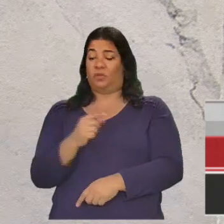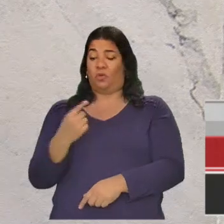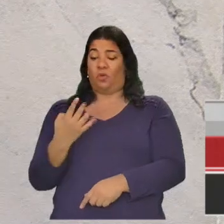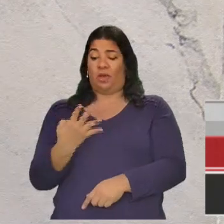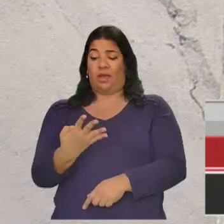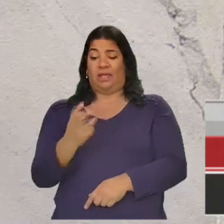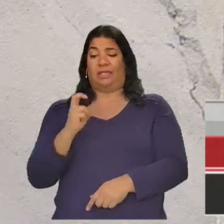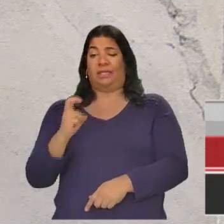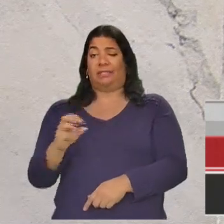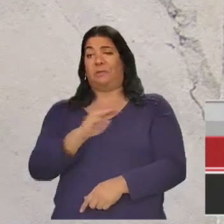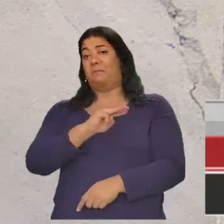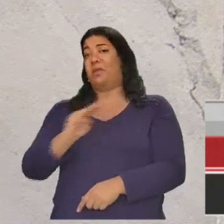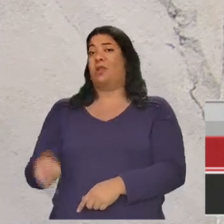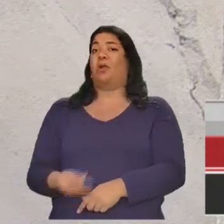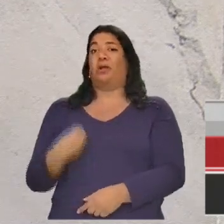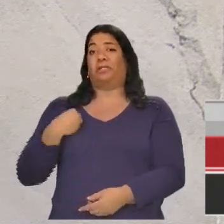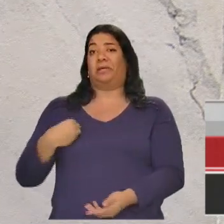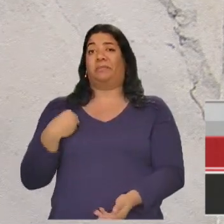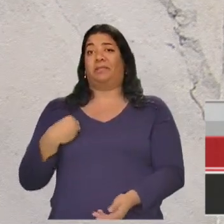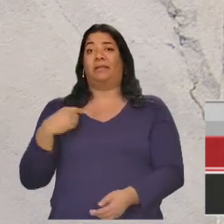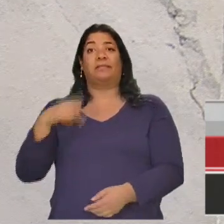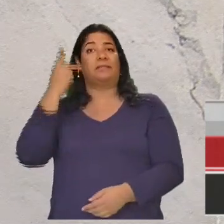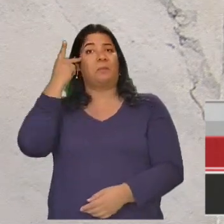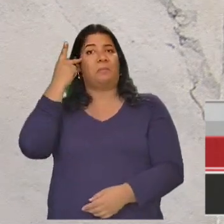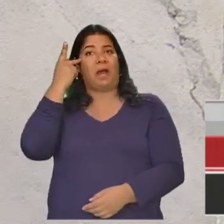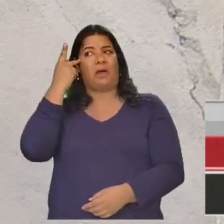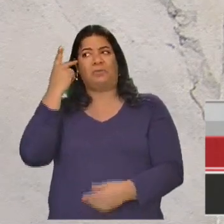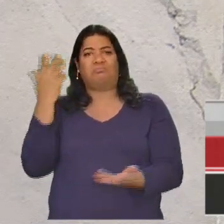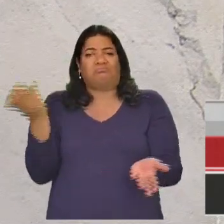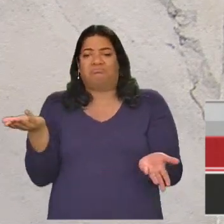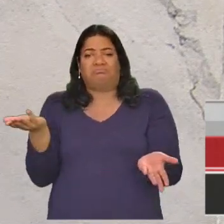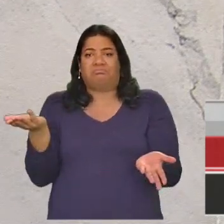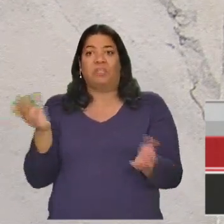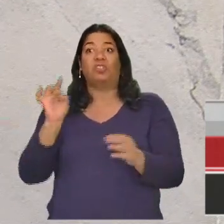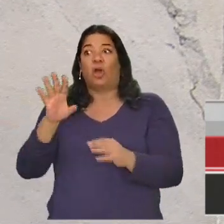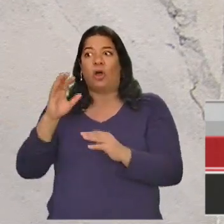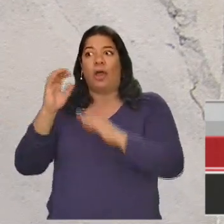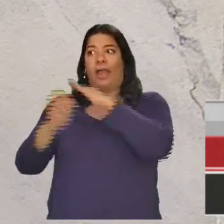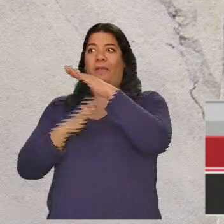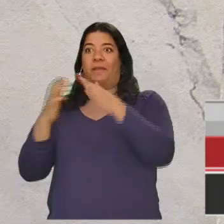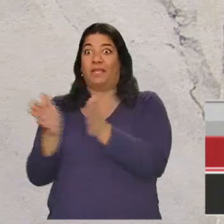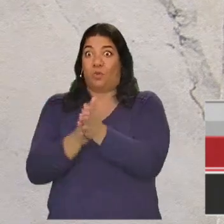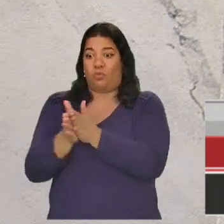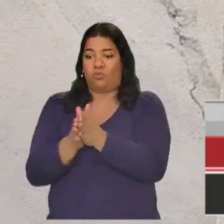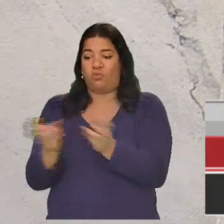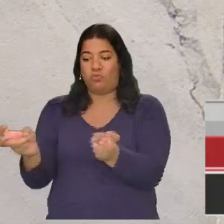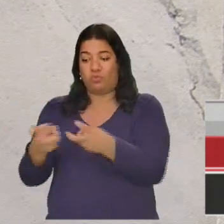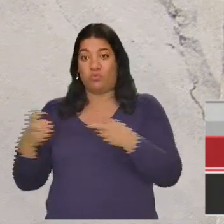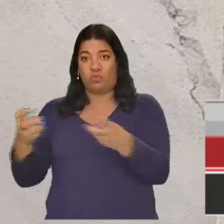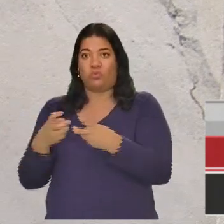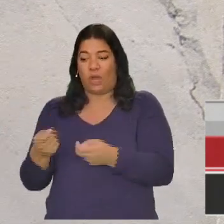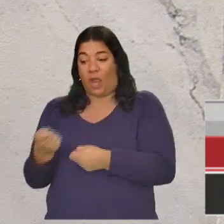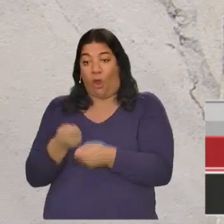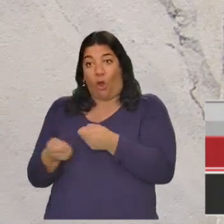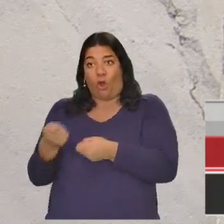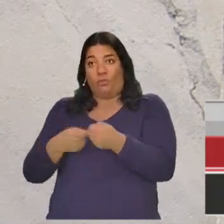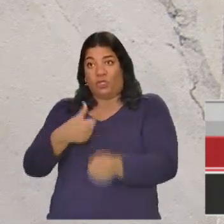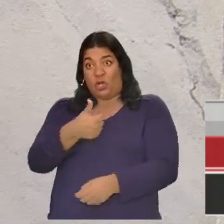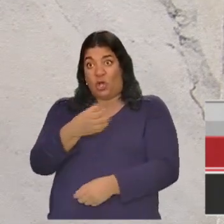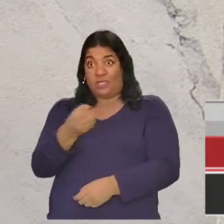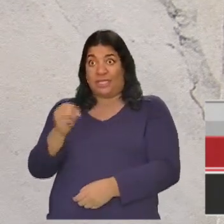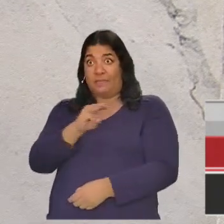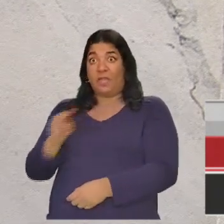beneficiar a empresa a empresa maior que olha com o icms - a gol pode economizar 100 milhões de reais